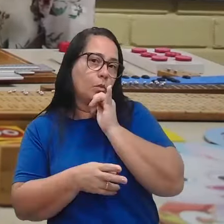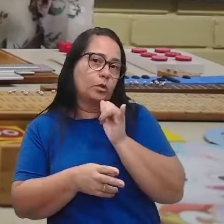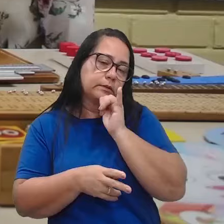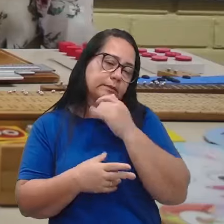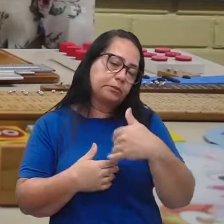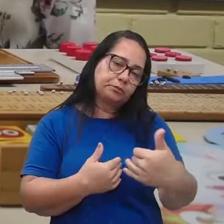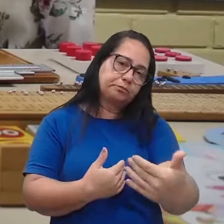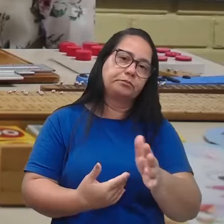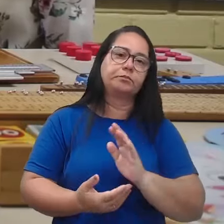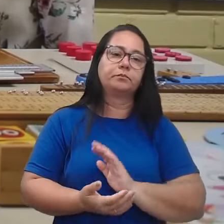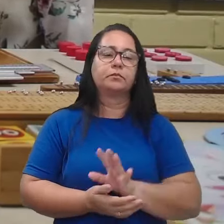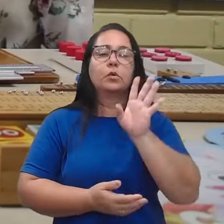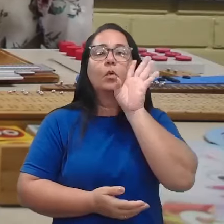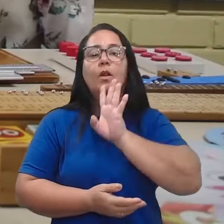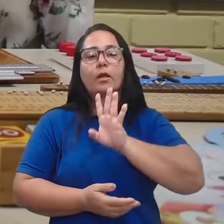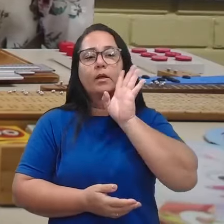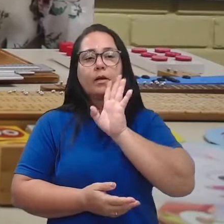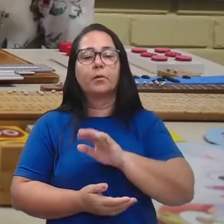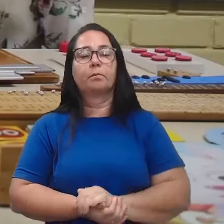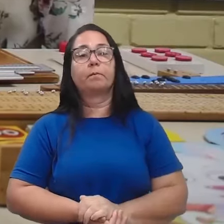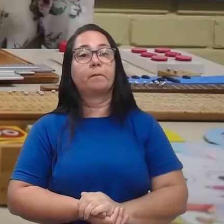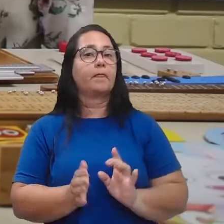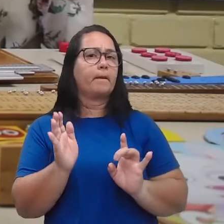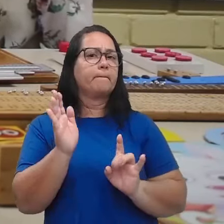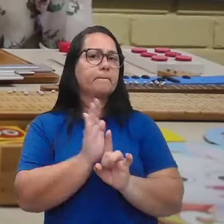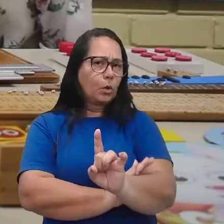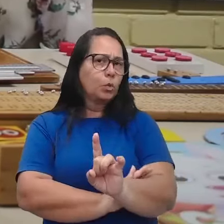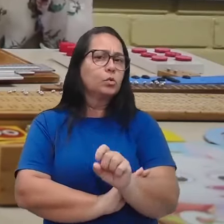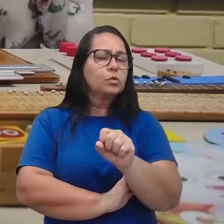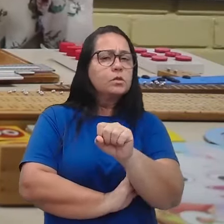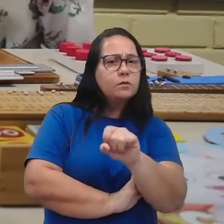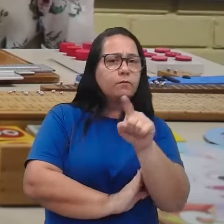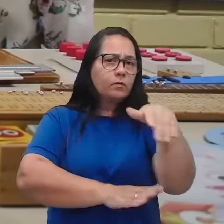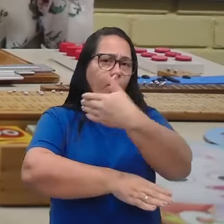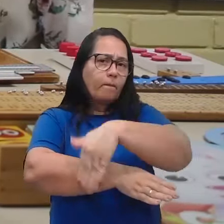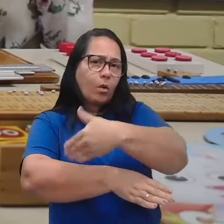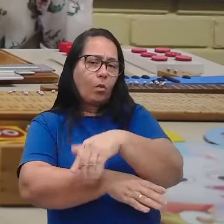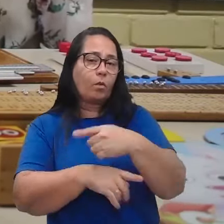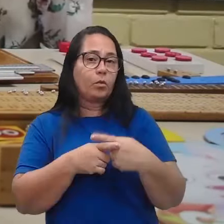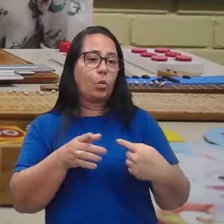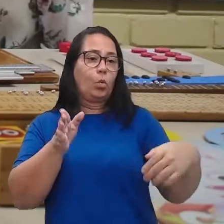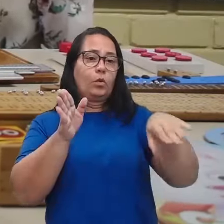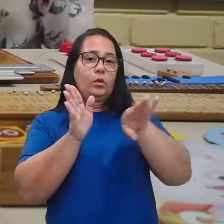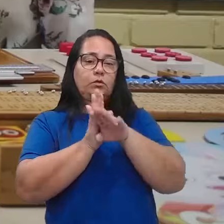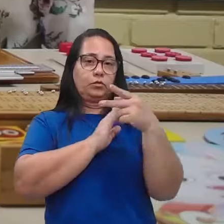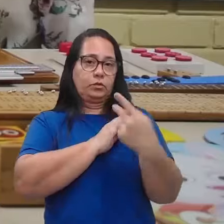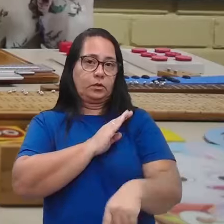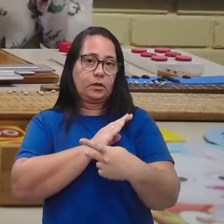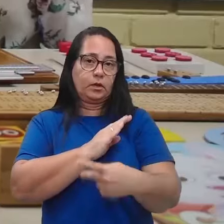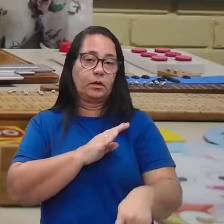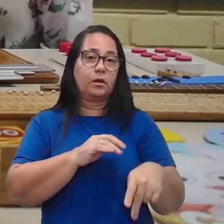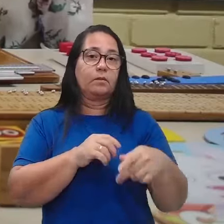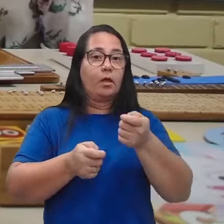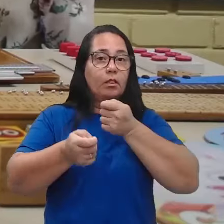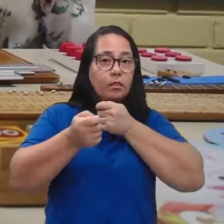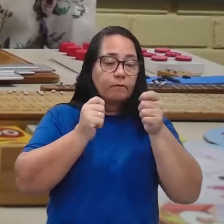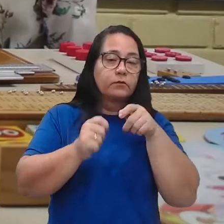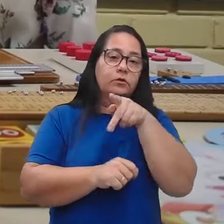diante. Muito legal, professora. Eu até lhe perguntei, fiz essa pergunta se vocês iam para a rua, que quando eu cheguei aqui para a gente conversar sobre a entrevista, a